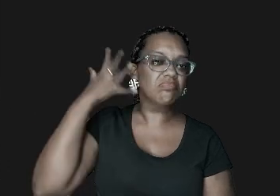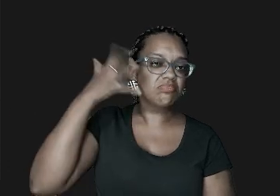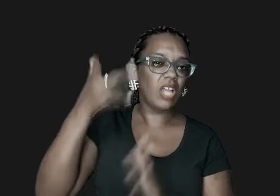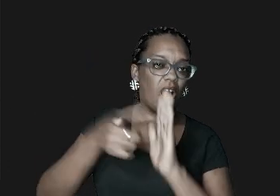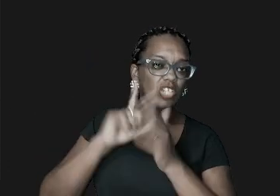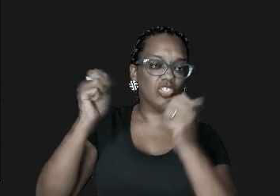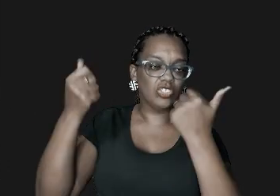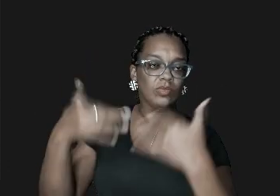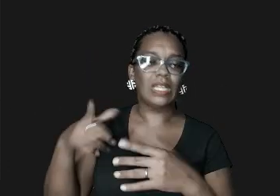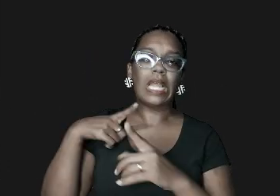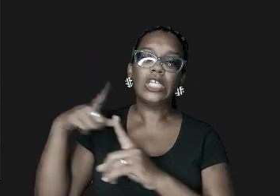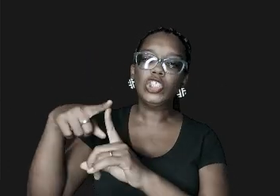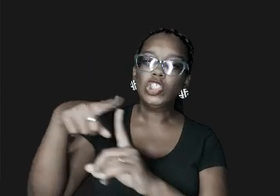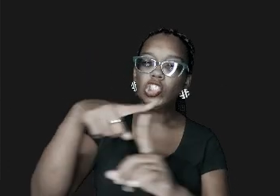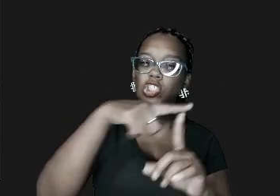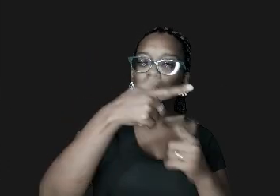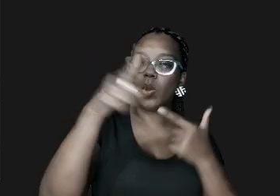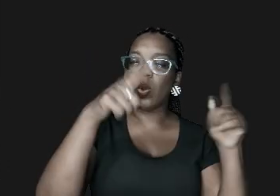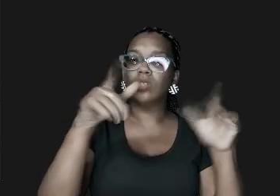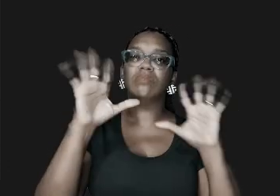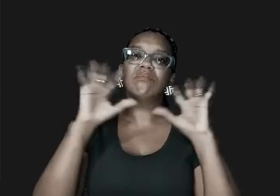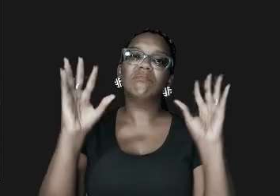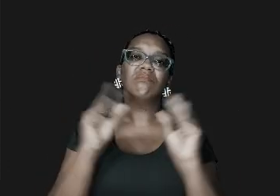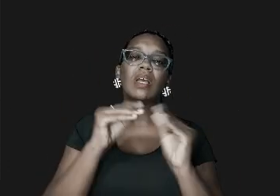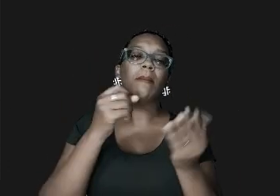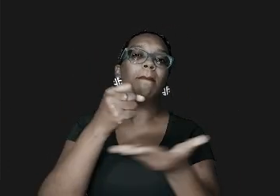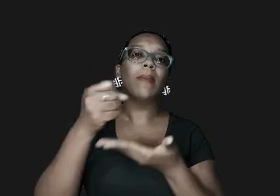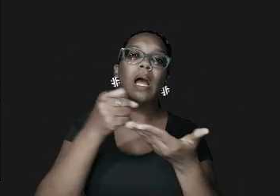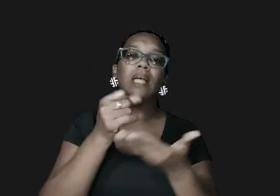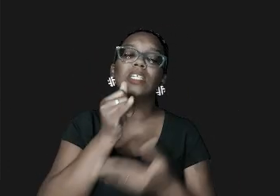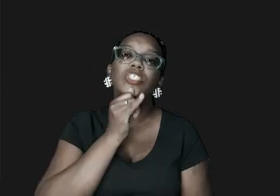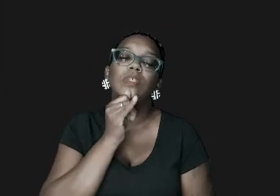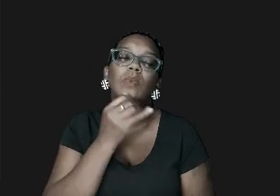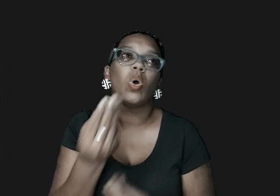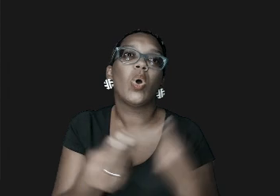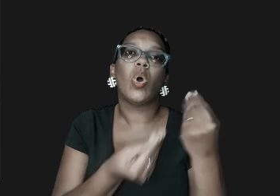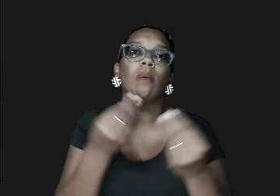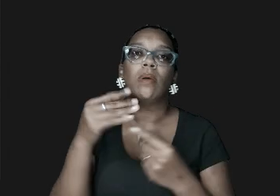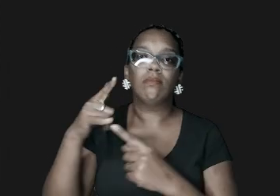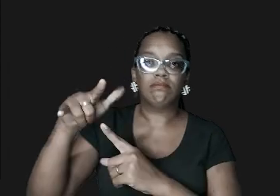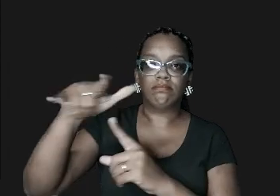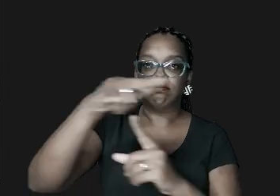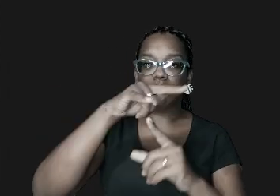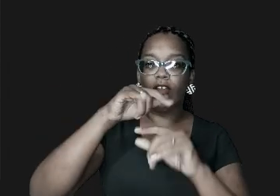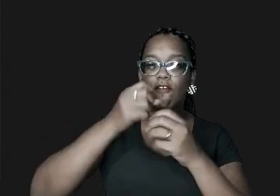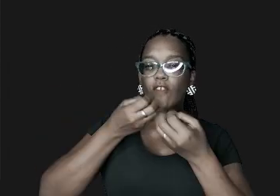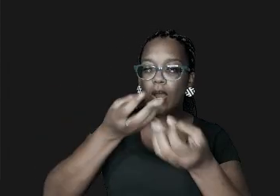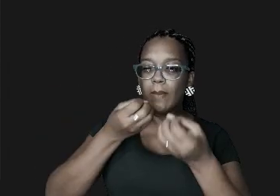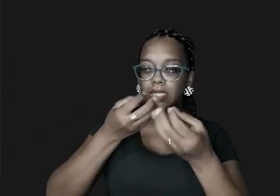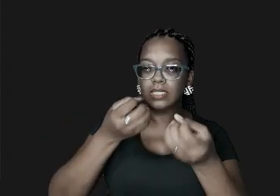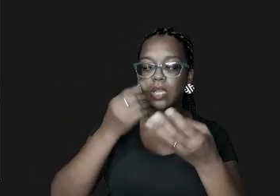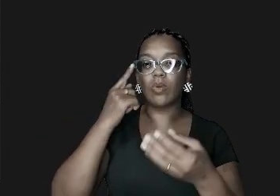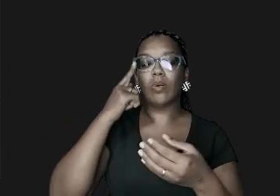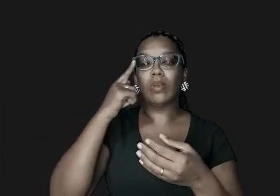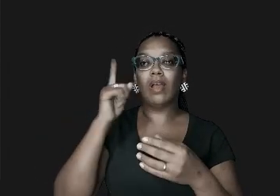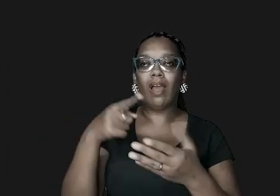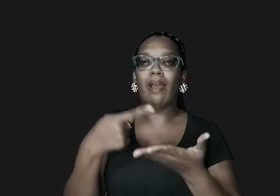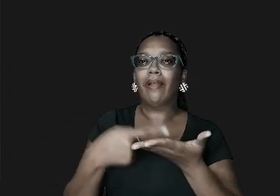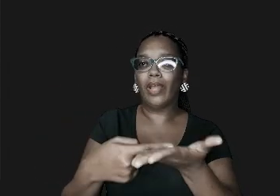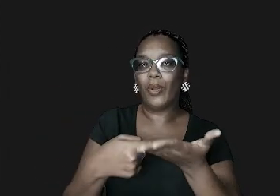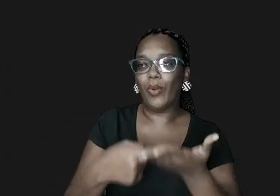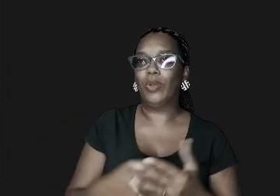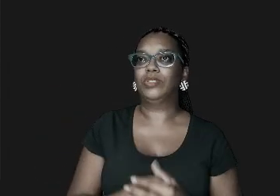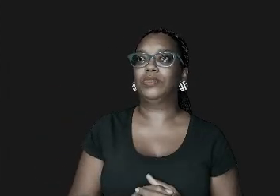foi falado o Henrique já falou Otávio também mas e tem outros tipos ali é especial basicamente os modos de manipulação e